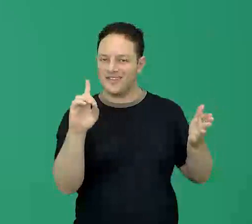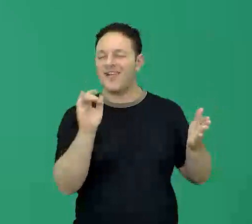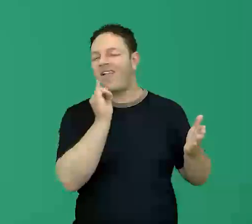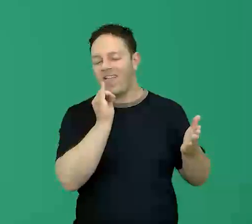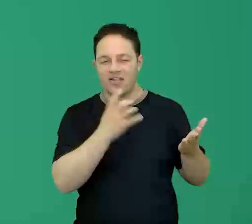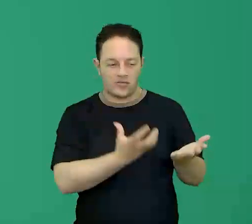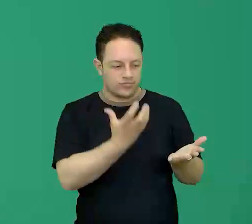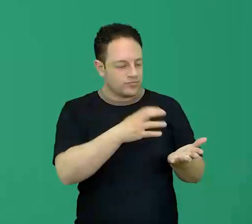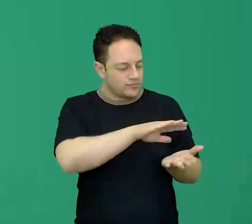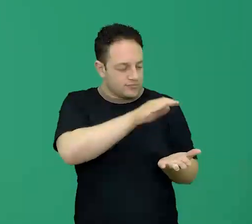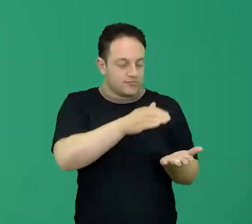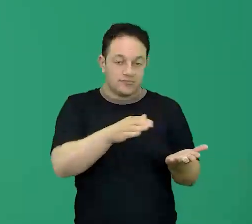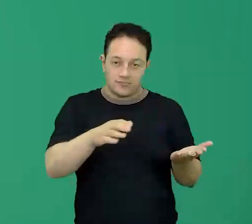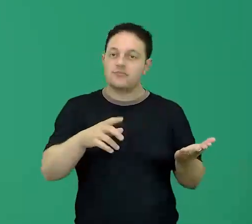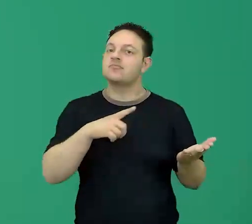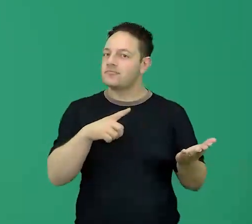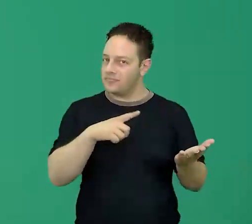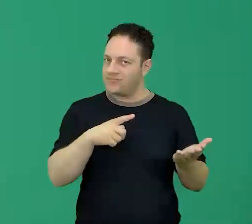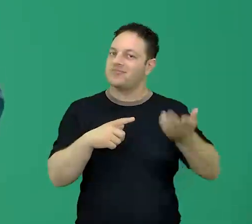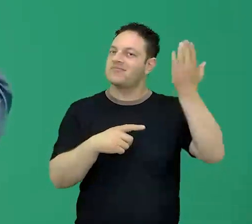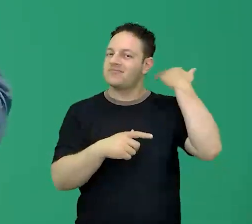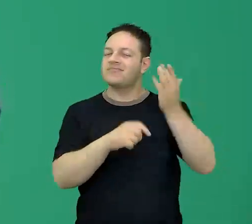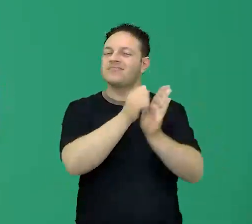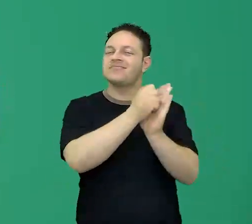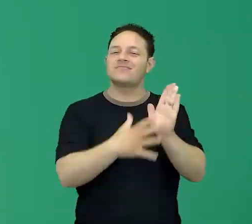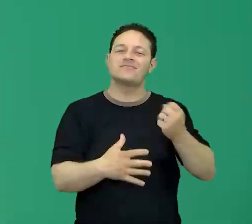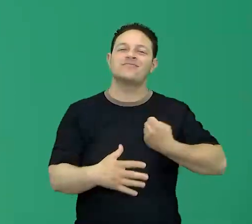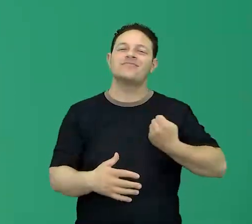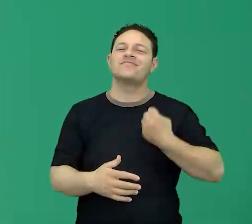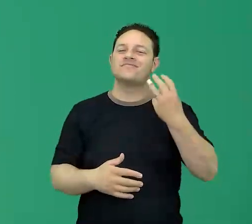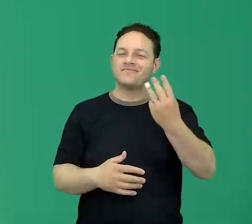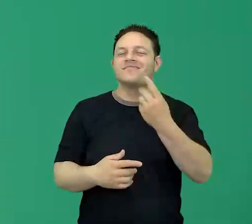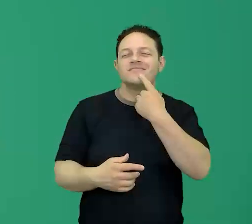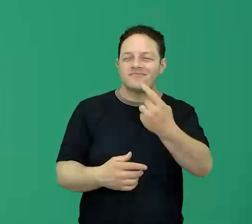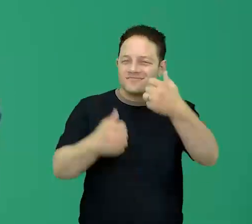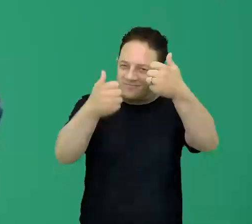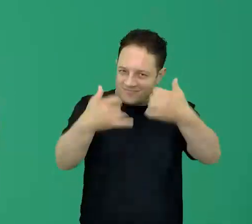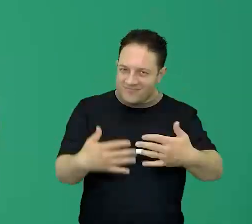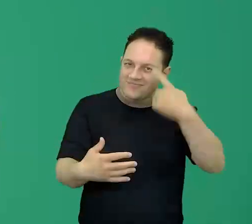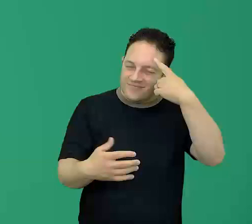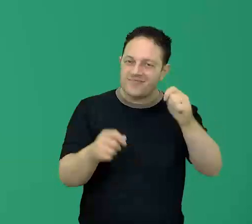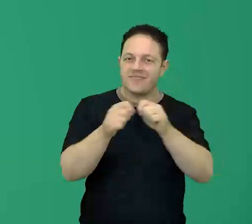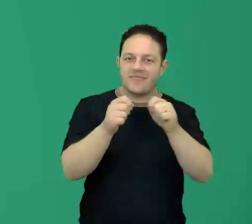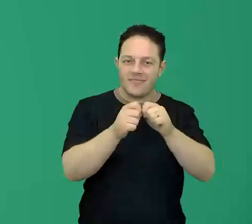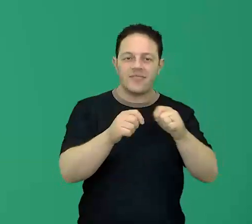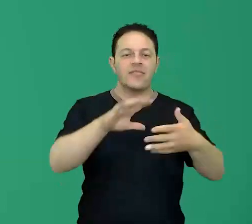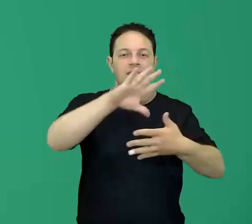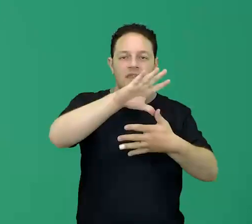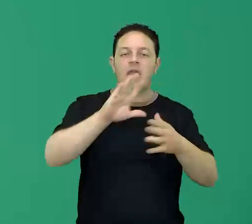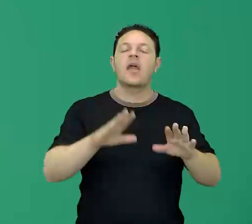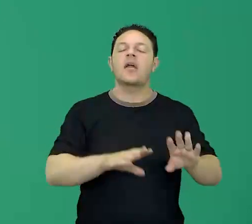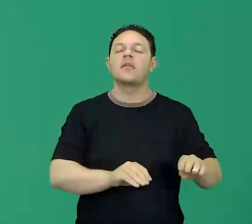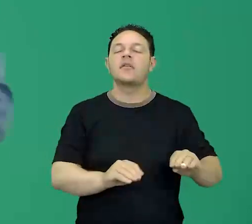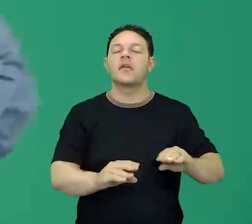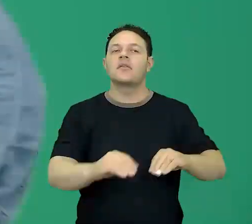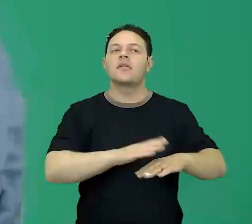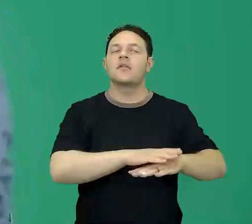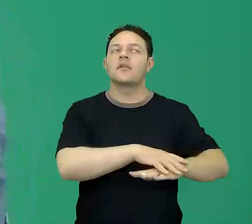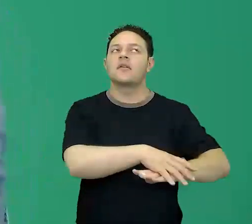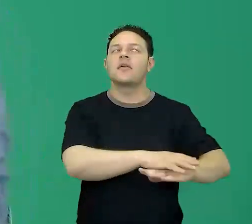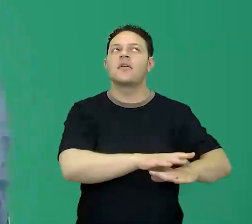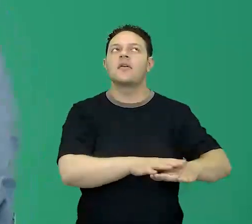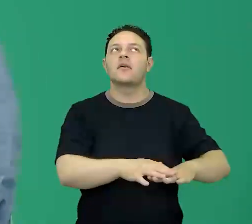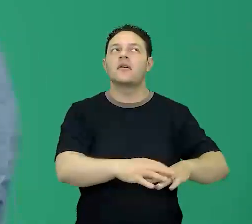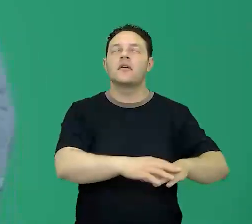na atividade número 3. A gente falou sobre, teve uma aula que a gente falou especificamente sobre a produção de mapas táteis, e a gente